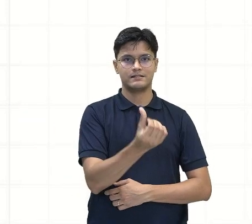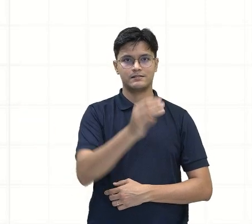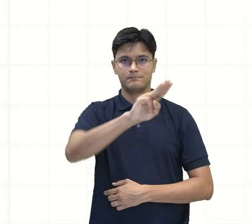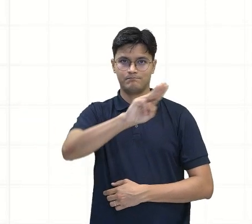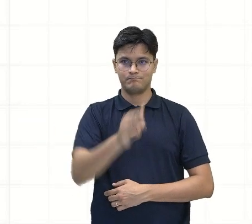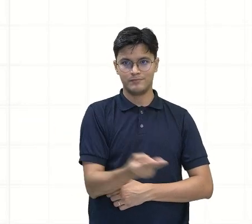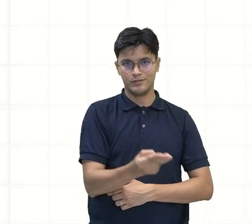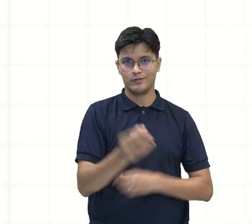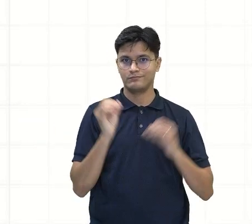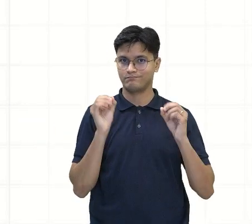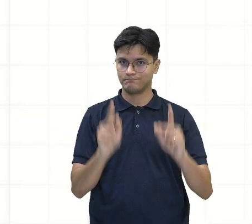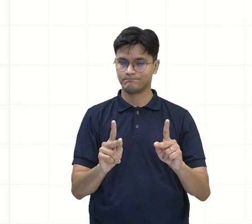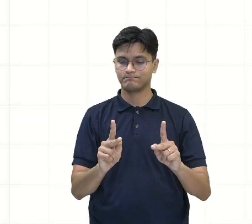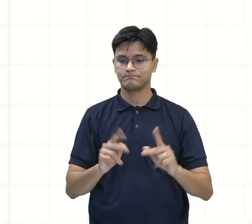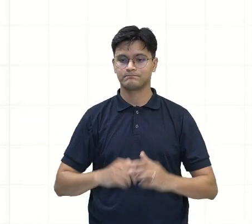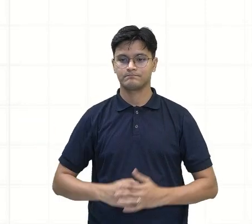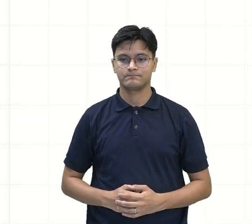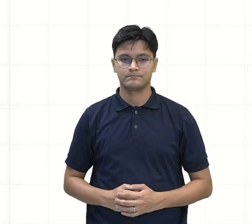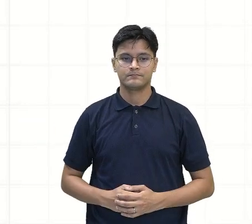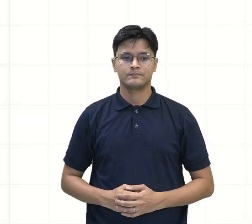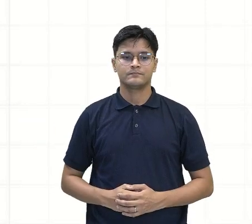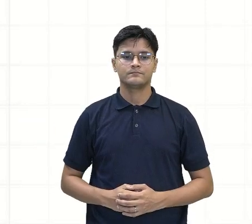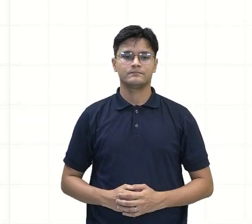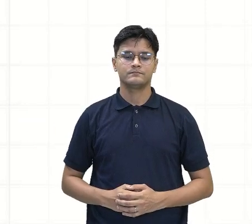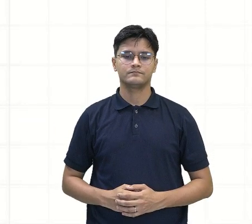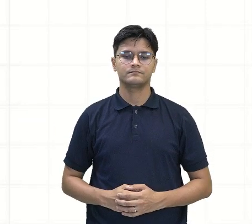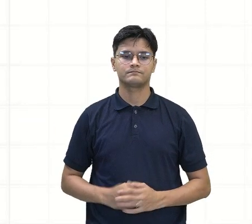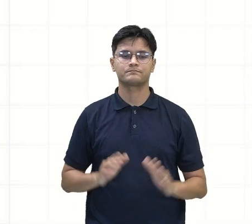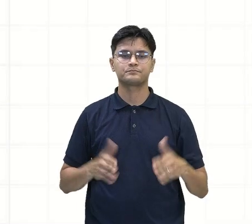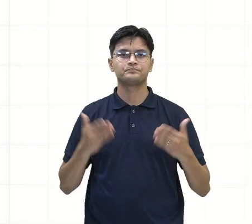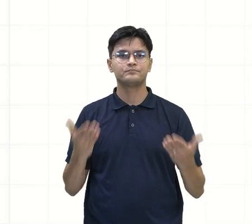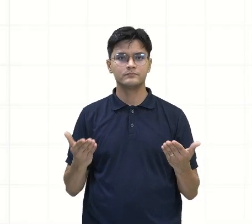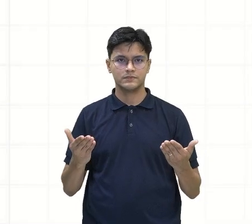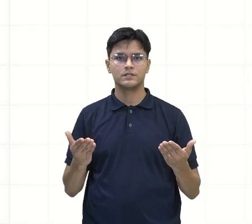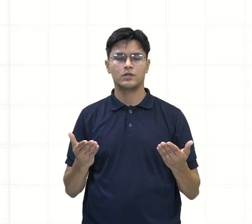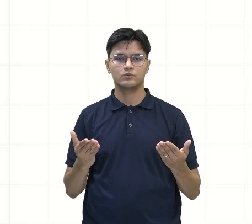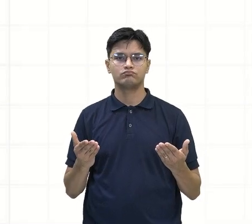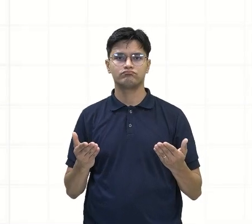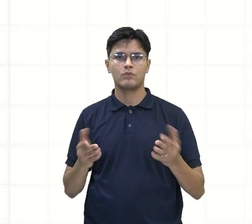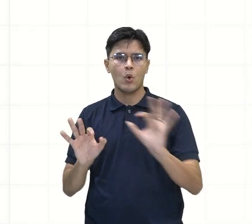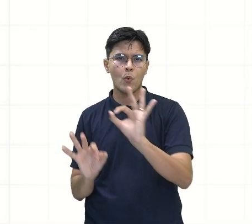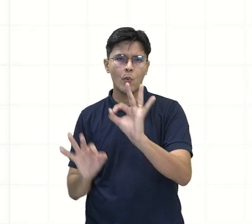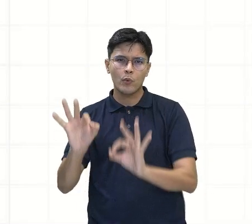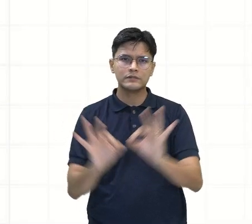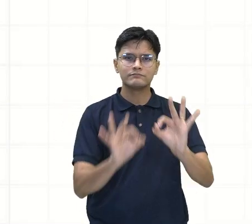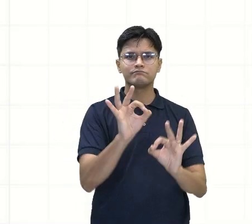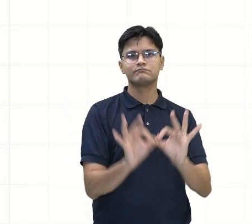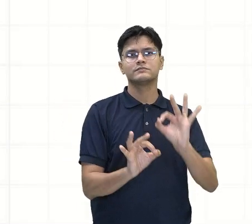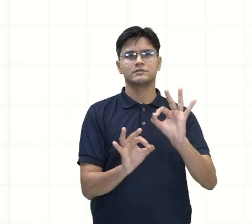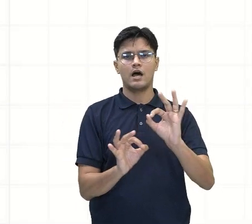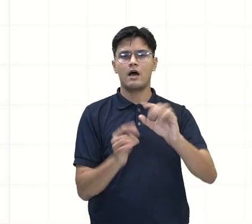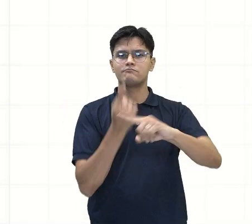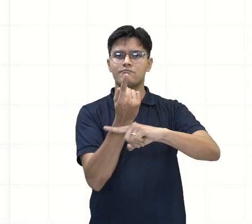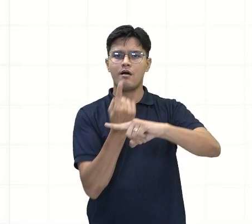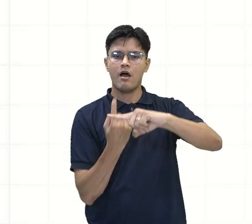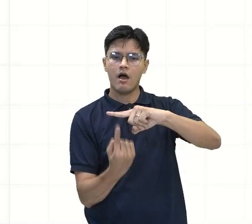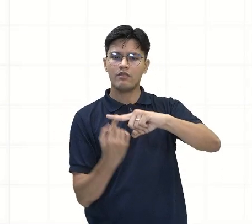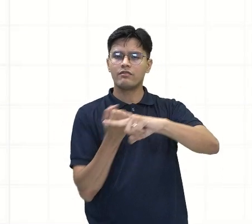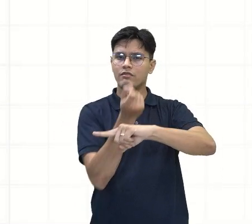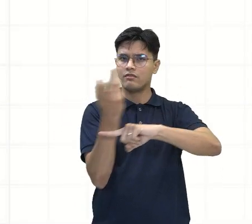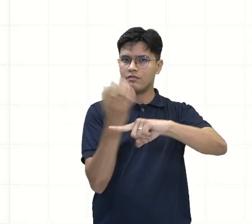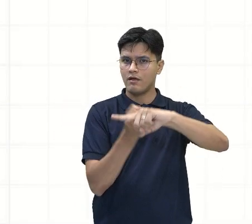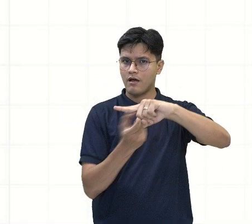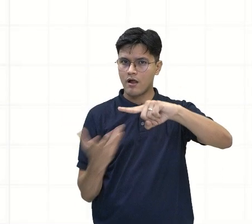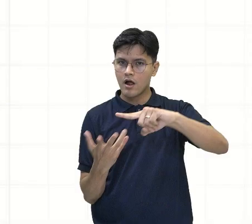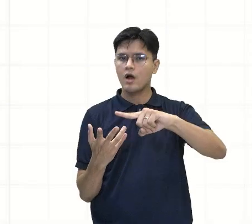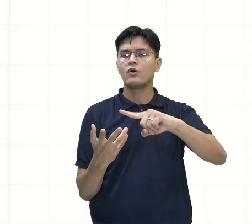milhões. Ok. Qual era a razão entre as populações das regiões metropolitanas de